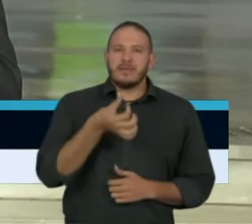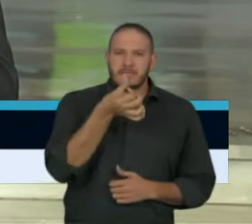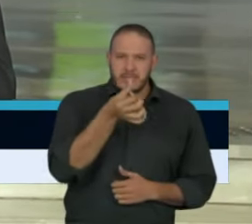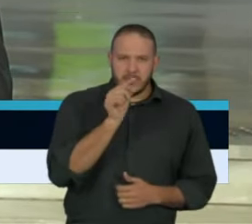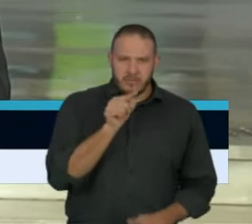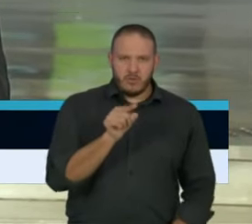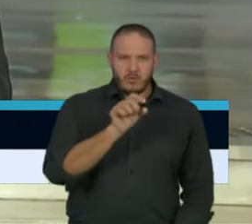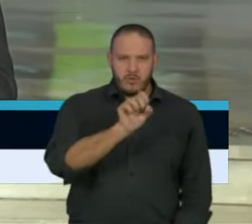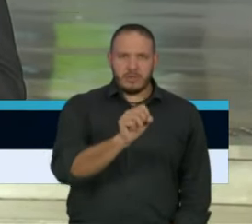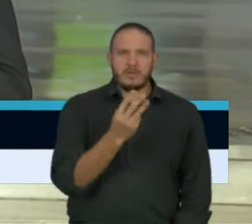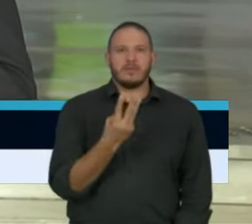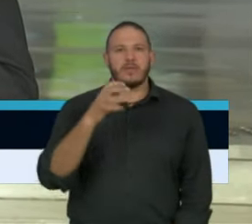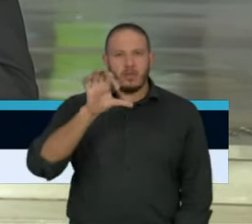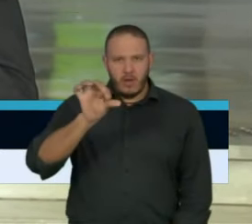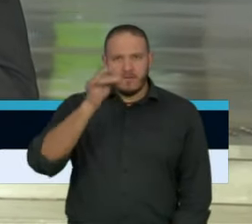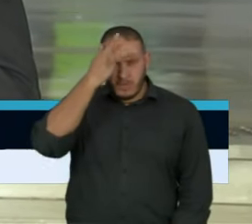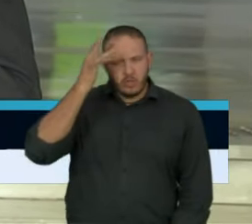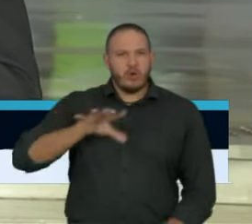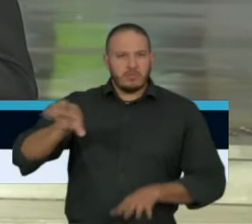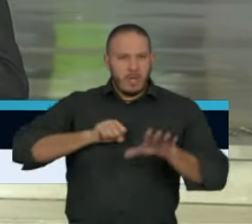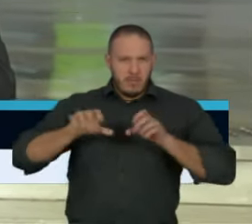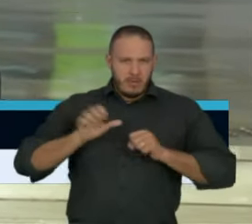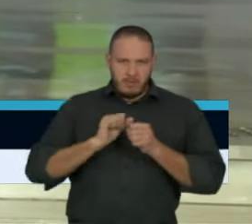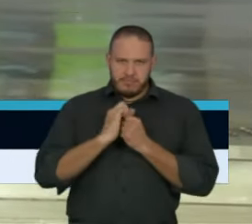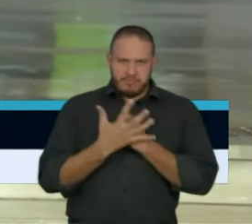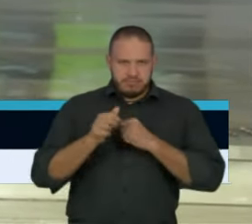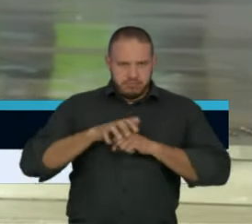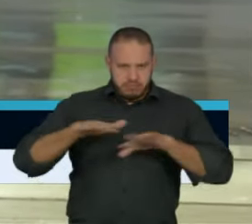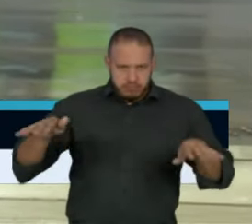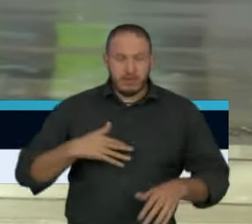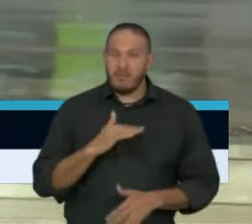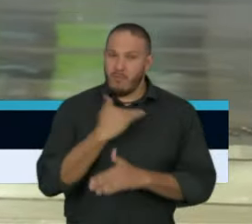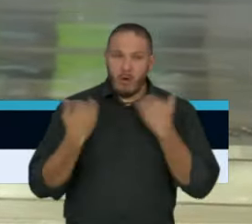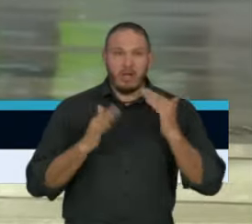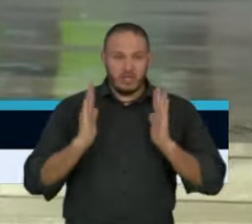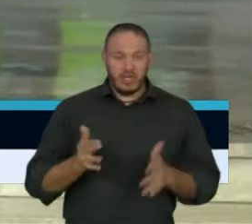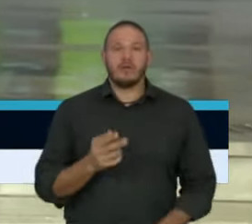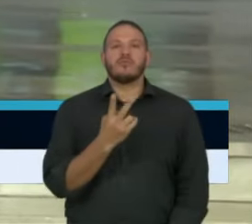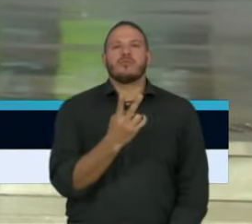6.839 casos acumulados, com um total de 240 óbitos,